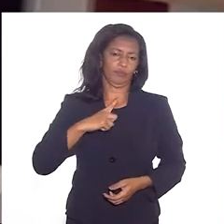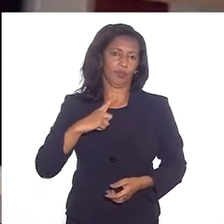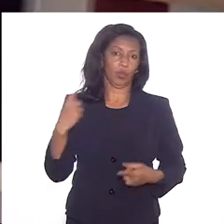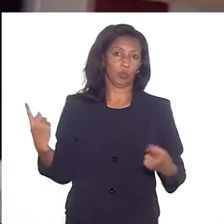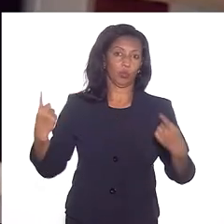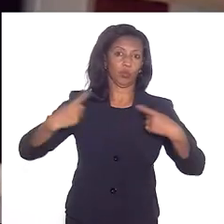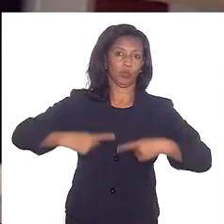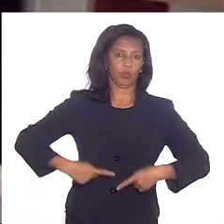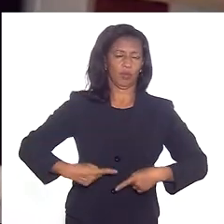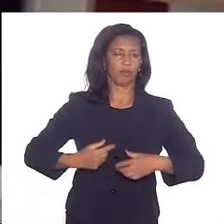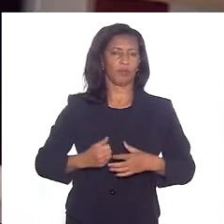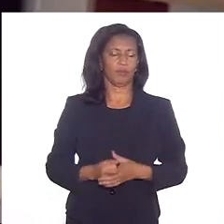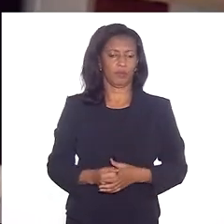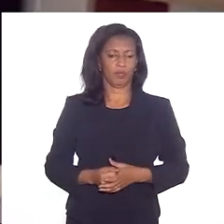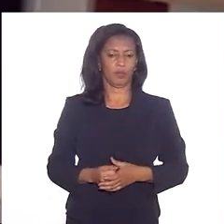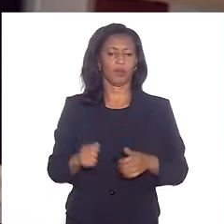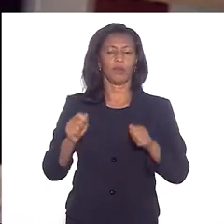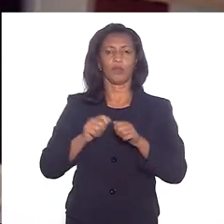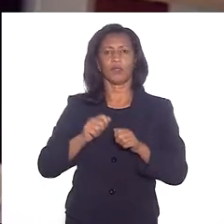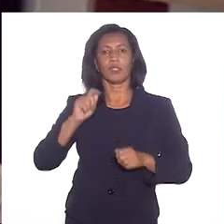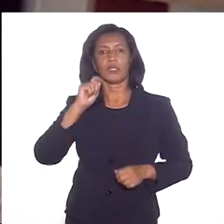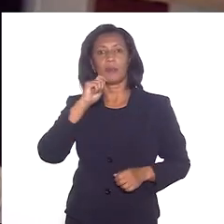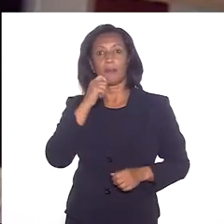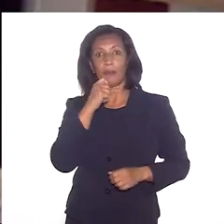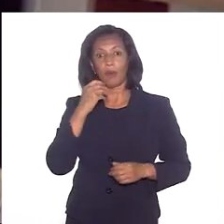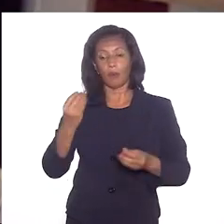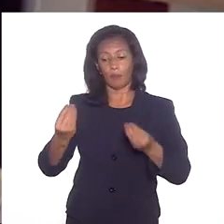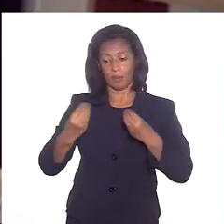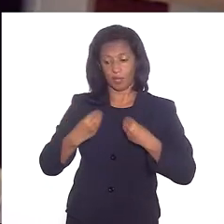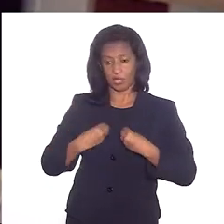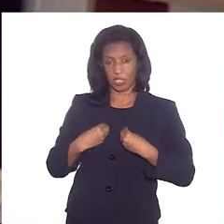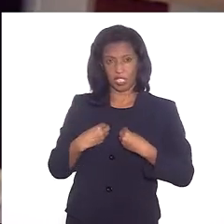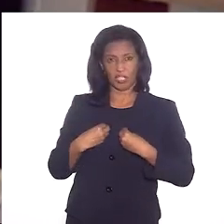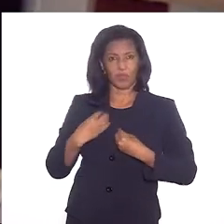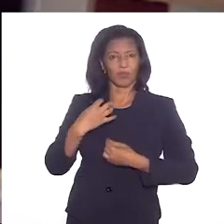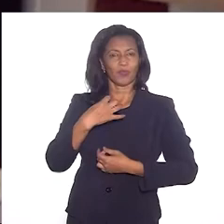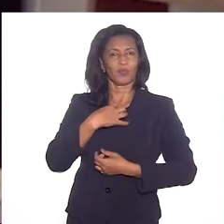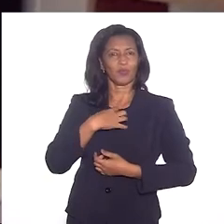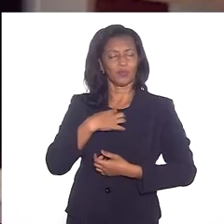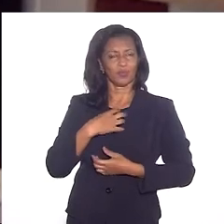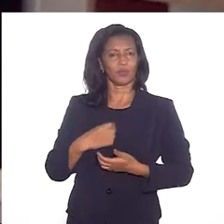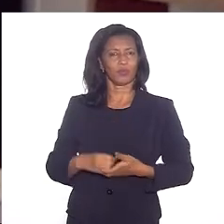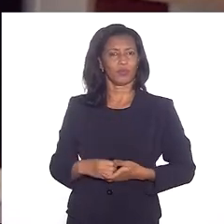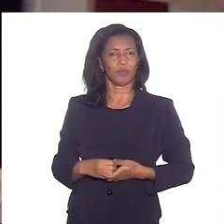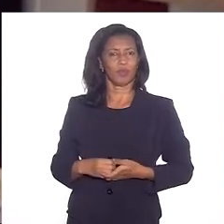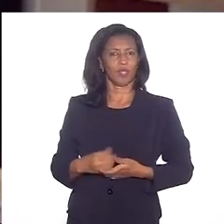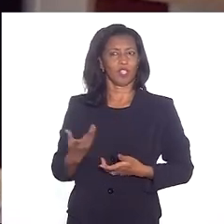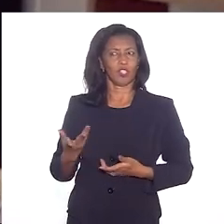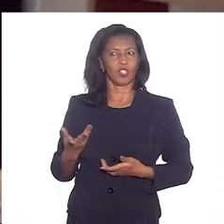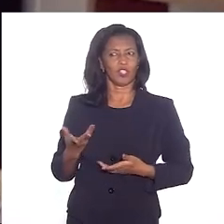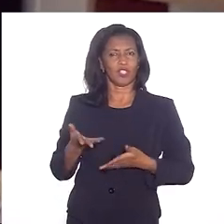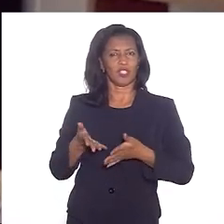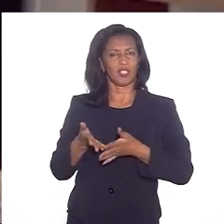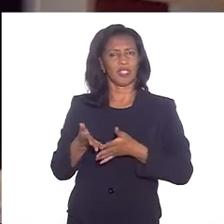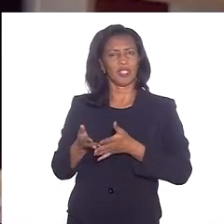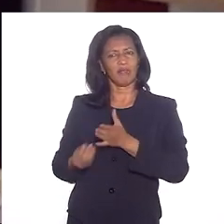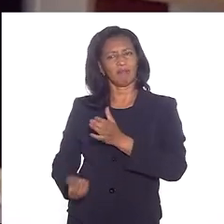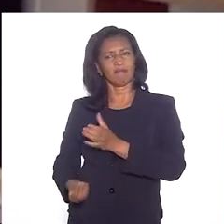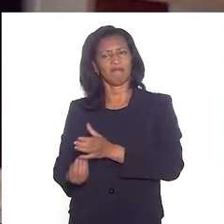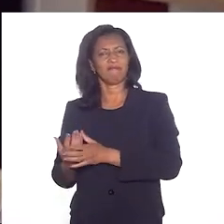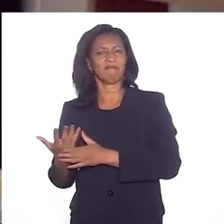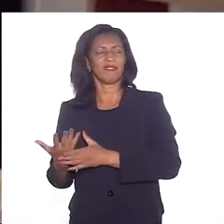né? De desafios. Então, o fazer do pão para a gente tem essa simbologia de